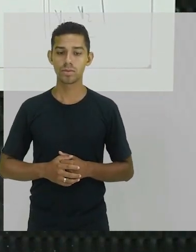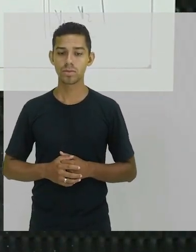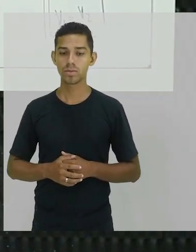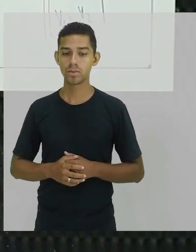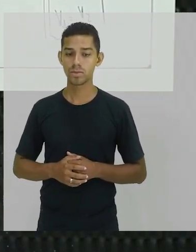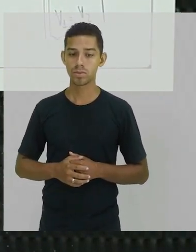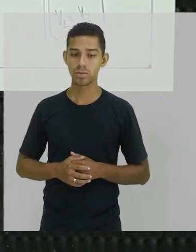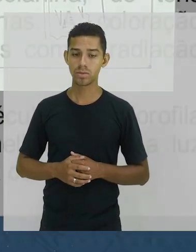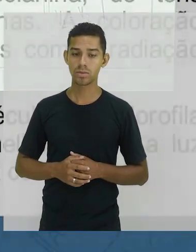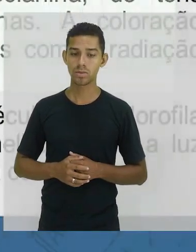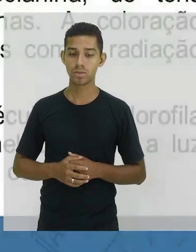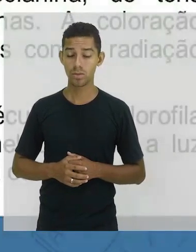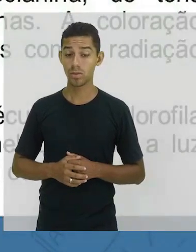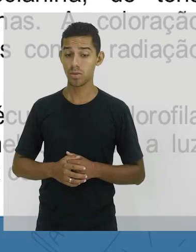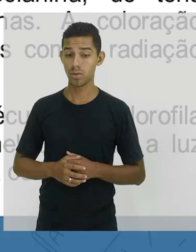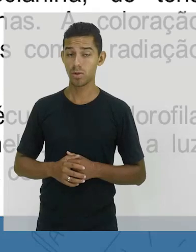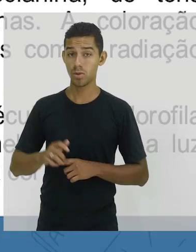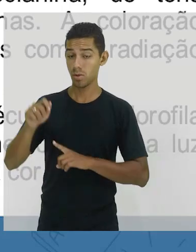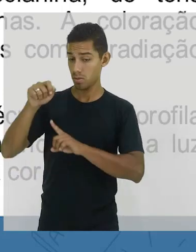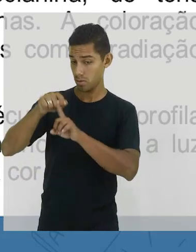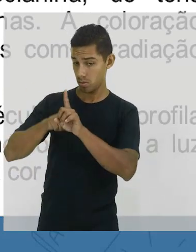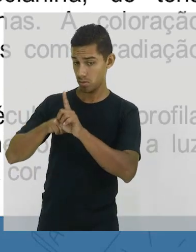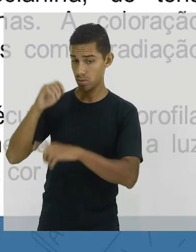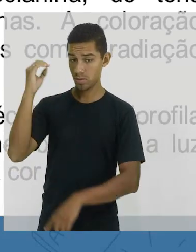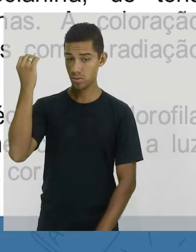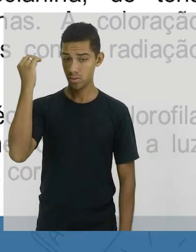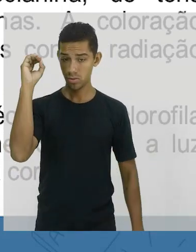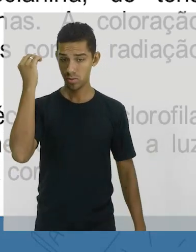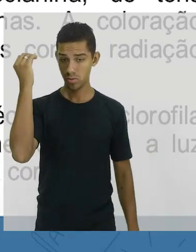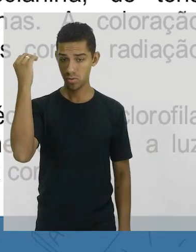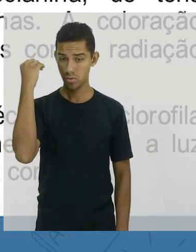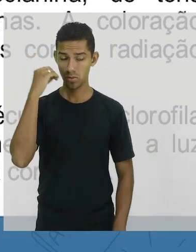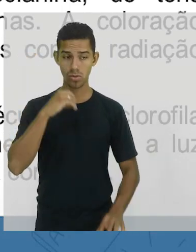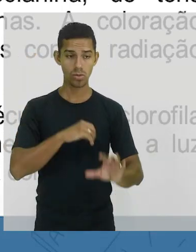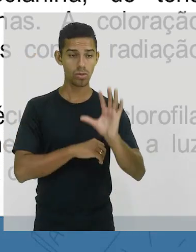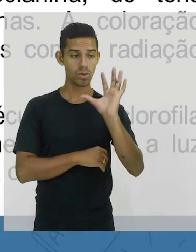No outono, as folhas das árvores mudam de cor,